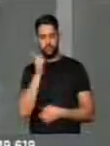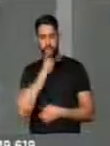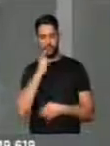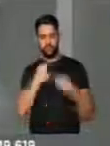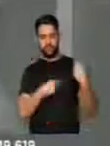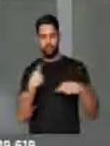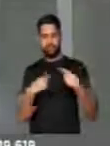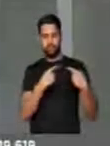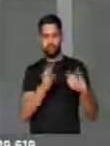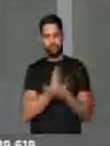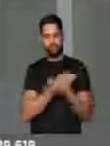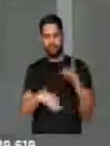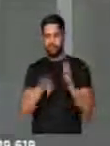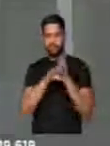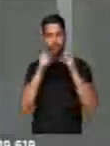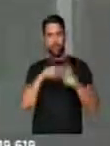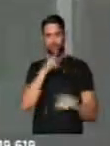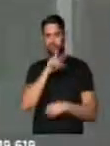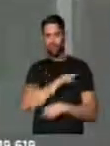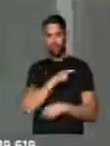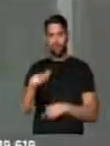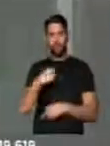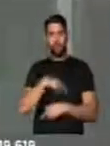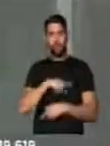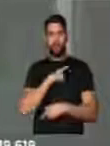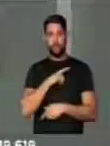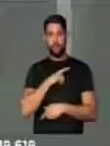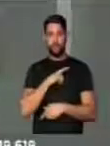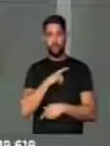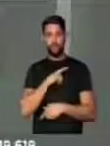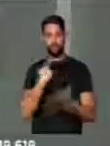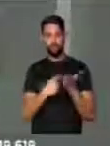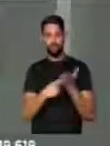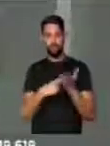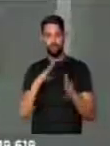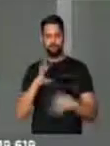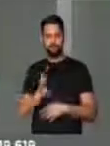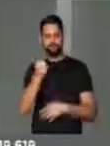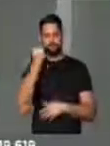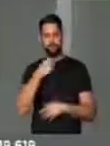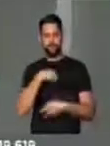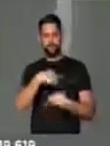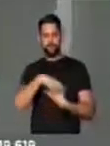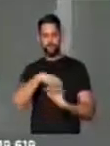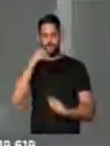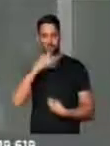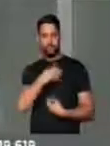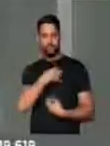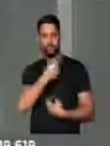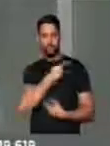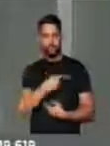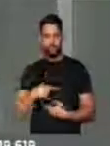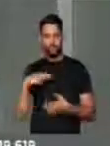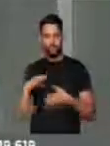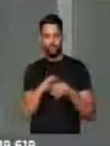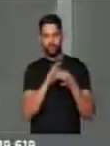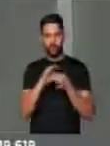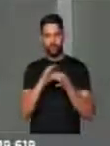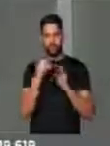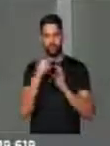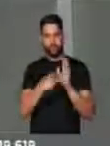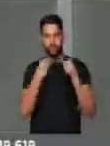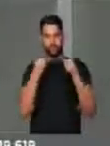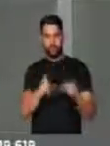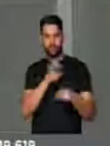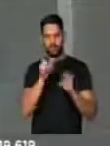do debate, nós não vamos chegar a lugar nenhum. Então, vamos ter coerência, vamos resgatar o espírito do povo, vamos se unificar em torno de um